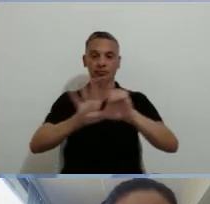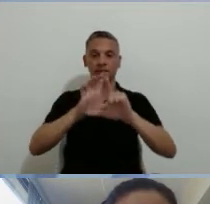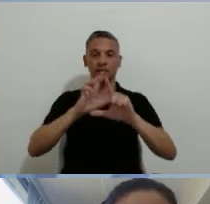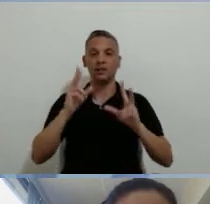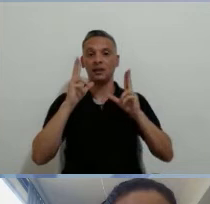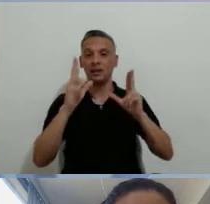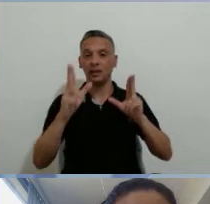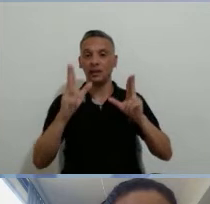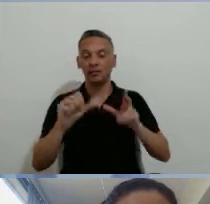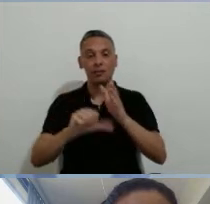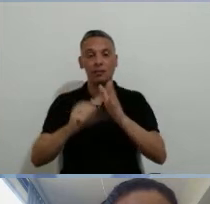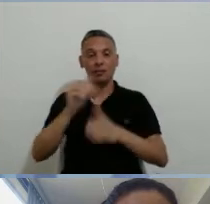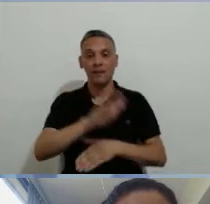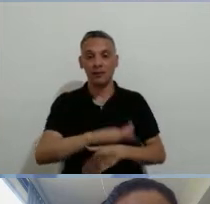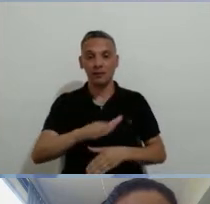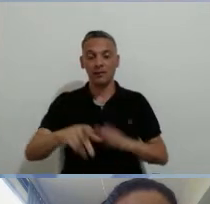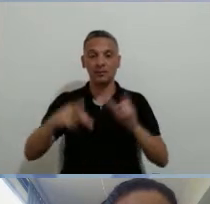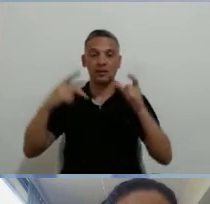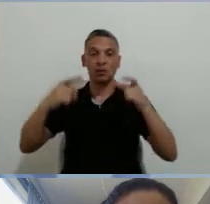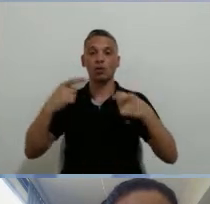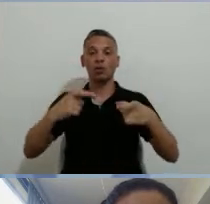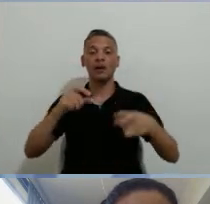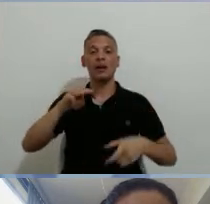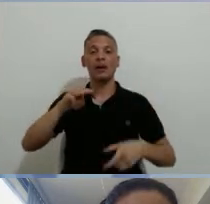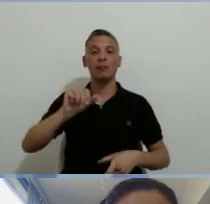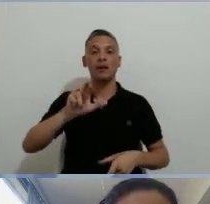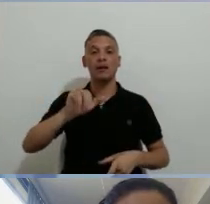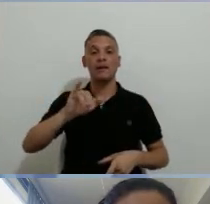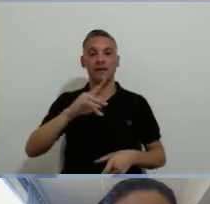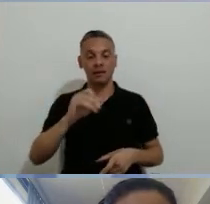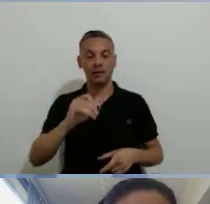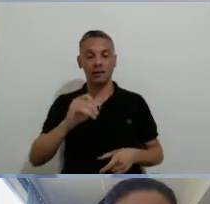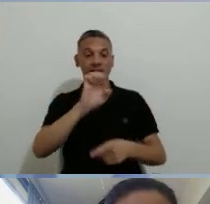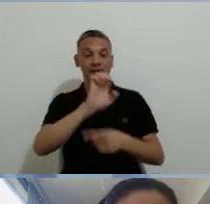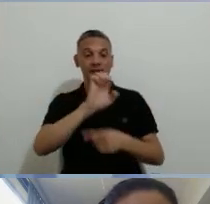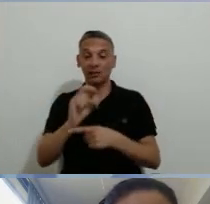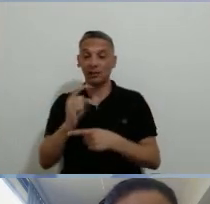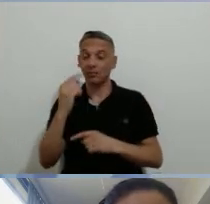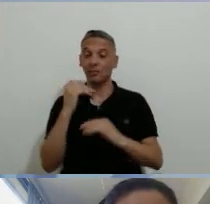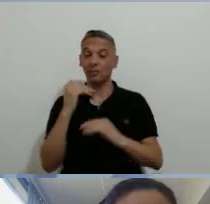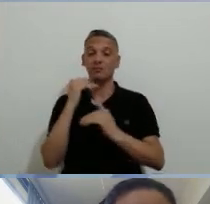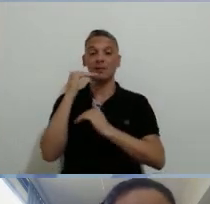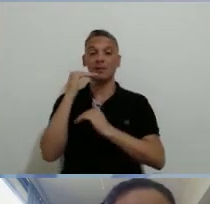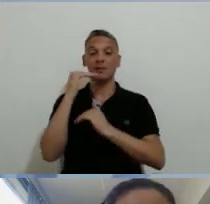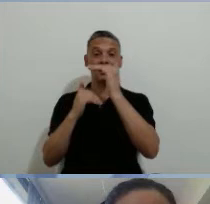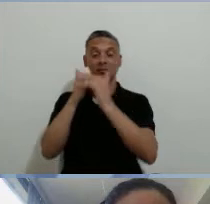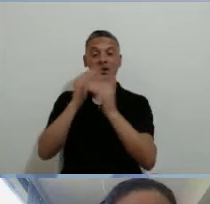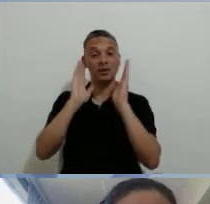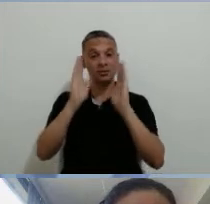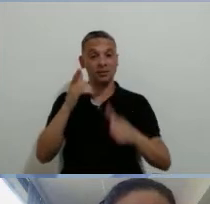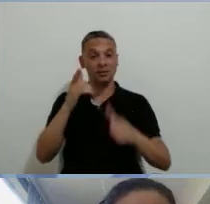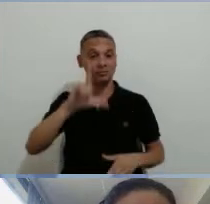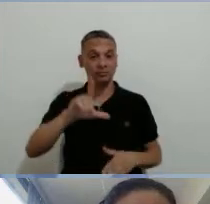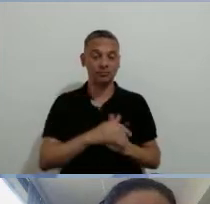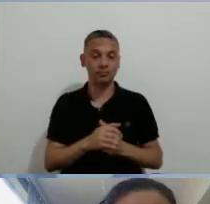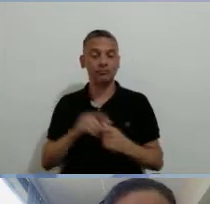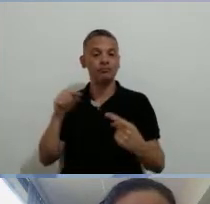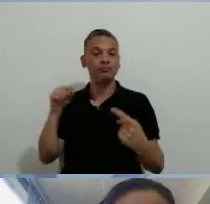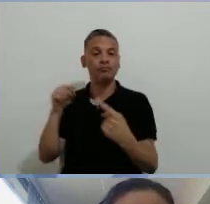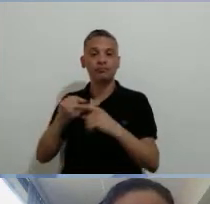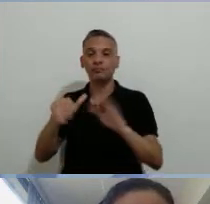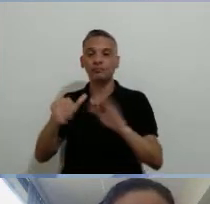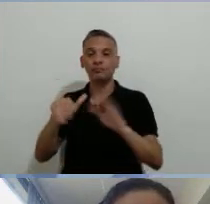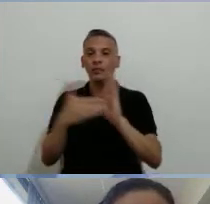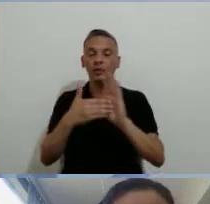pela Primeira Infância do Maranhão, um dos poucos estados que já avançaram nesse sentido. A relação de todas as unidades